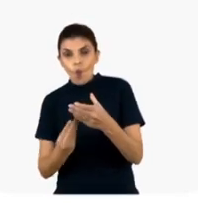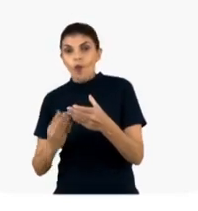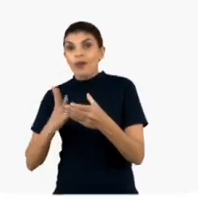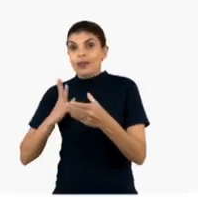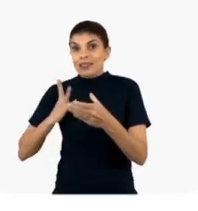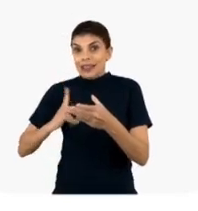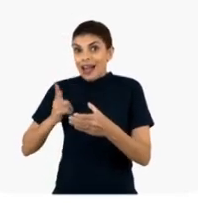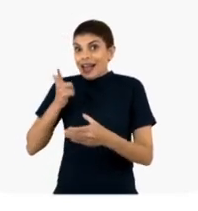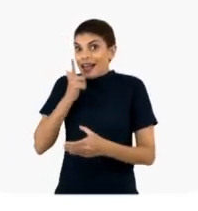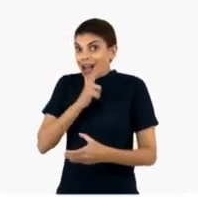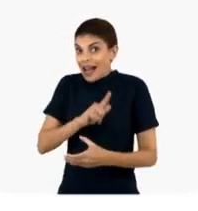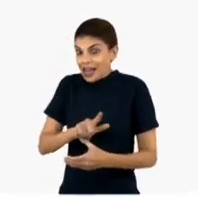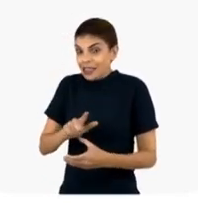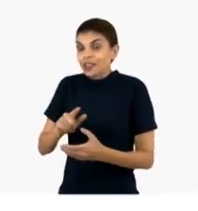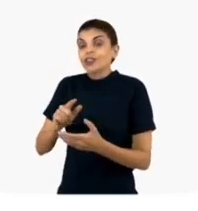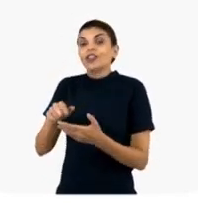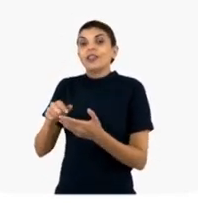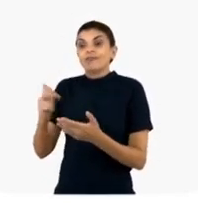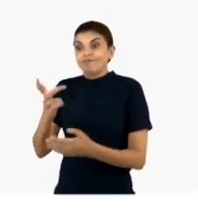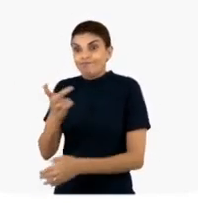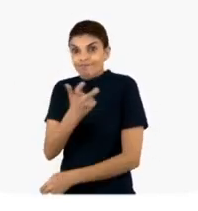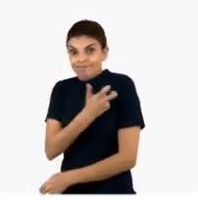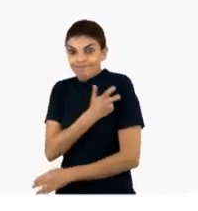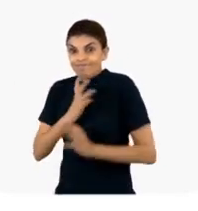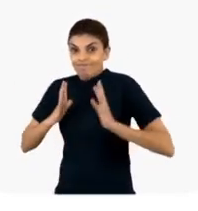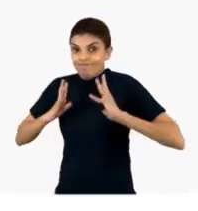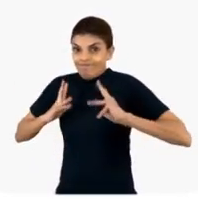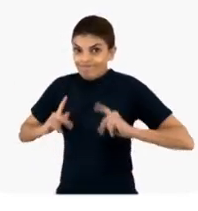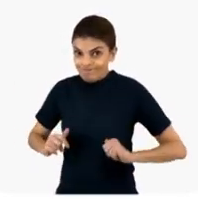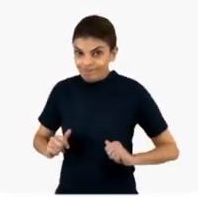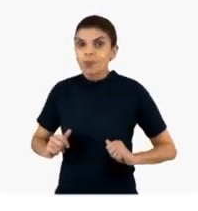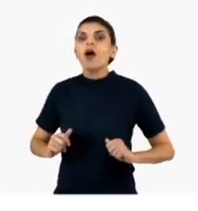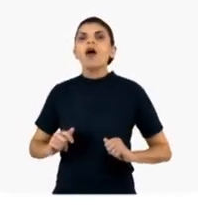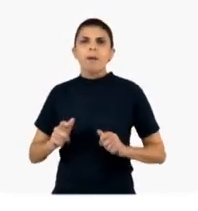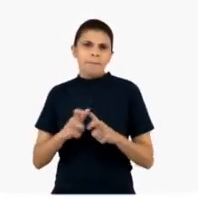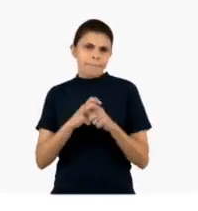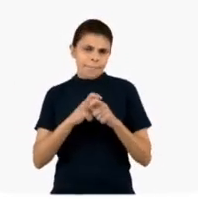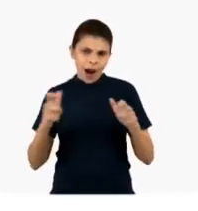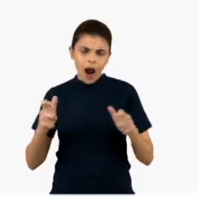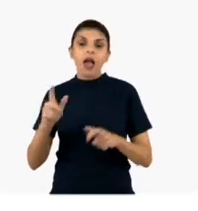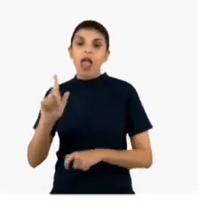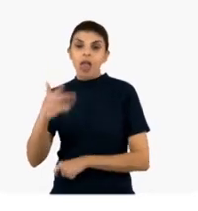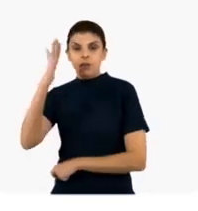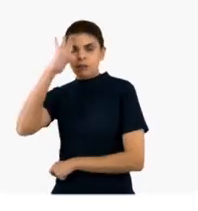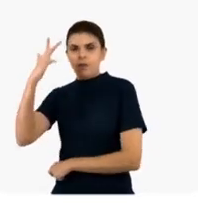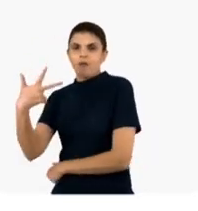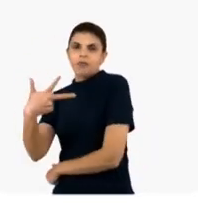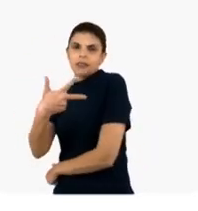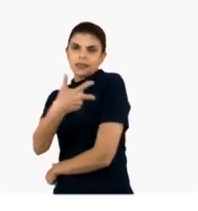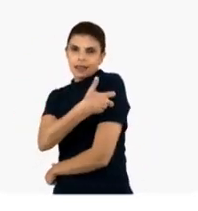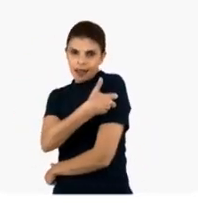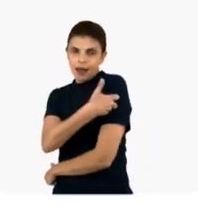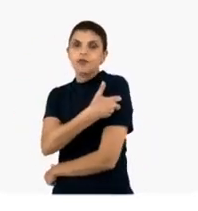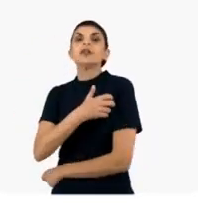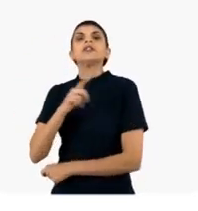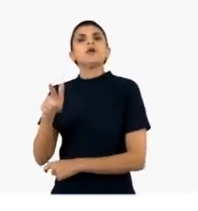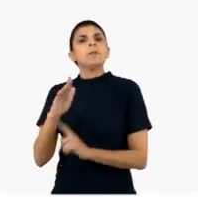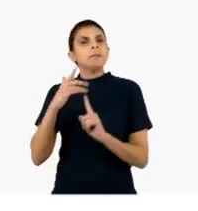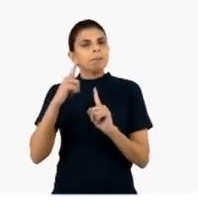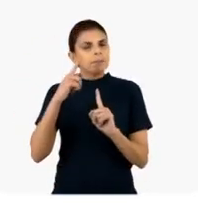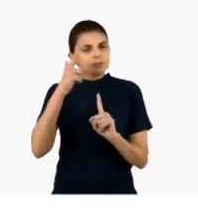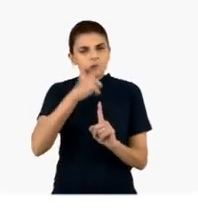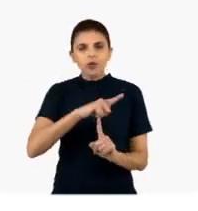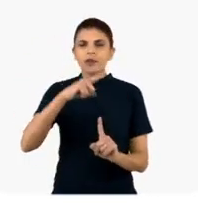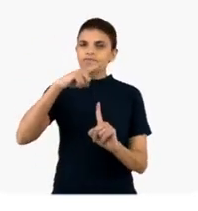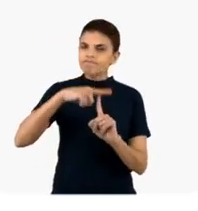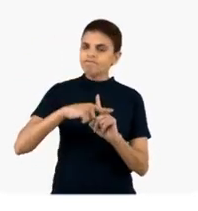filtração esterilizante, garantir que nosso produto é estéril, principalmente os biofármacos, que a maioria deles são injetáveis.